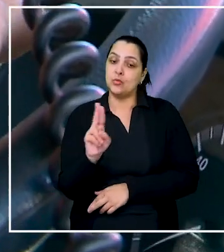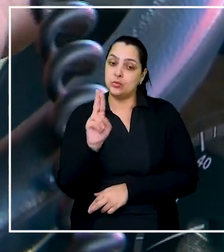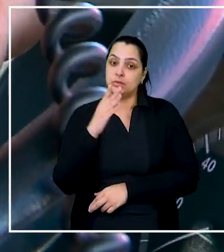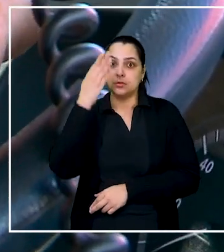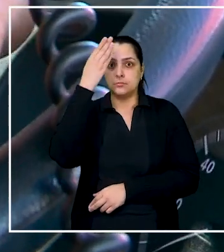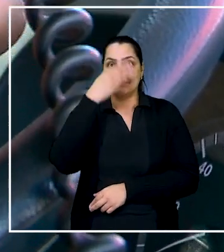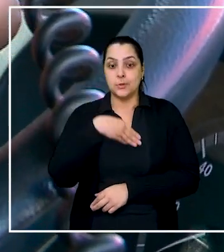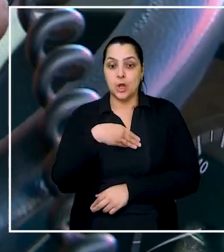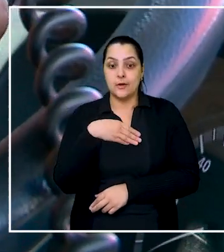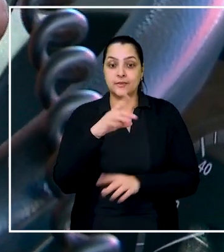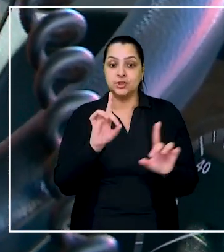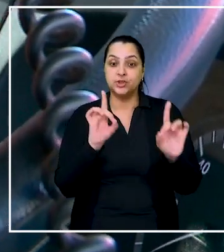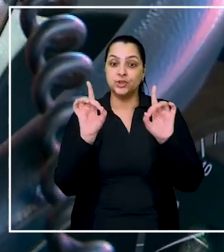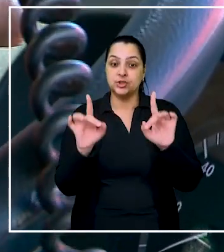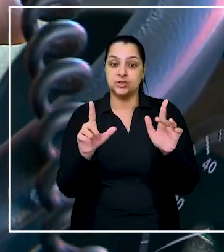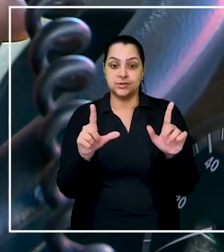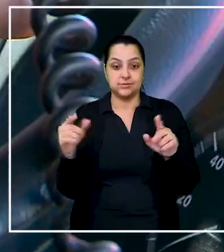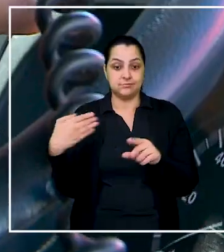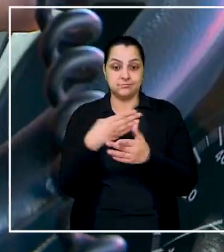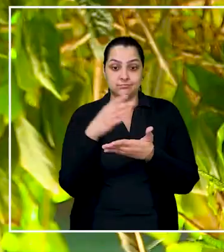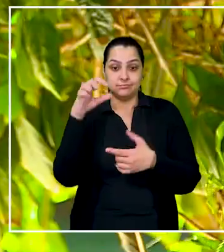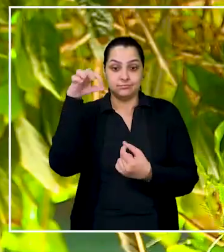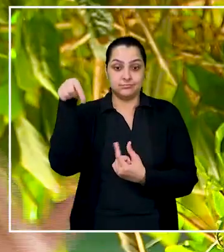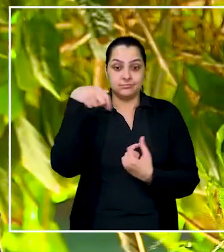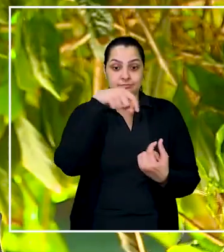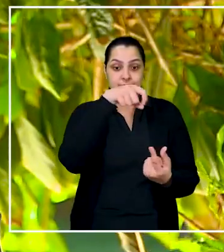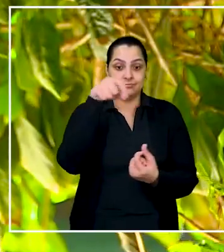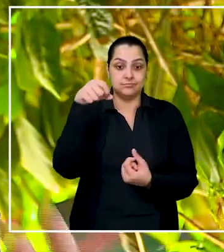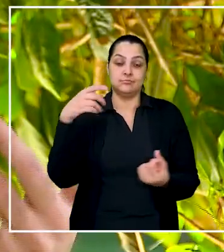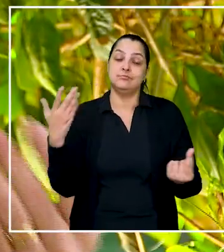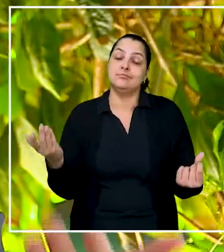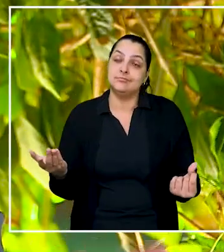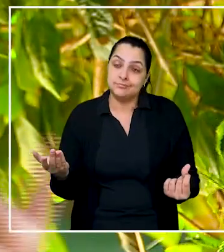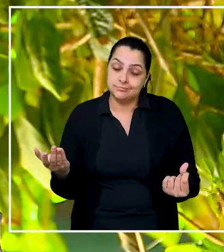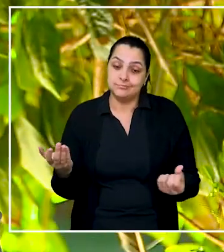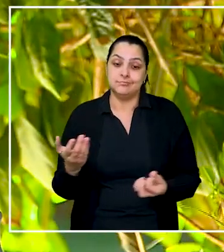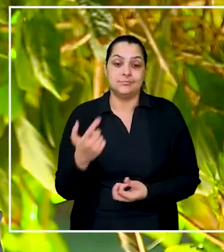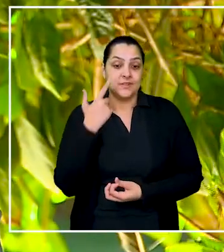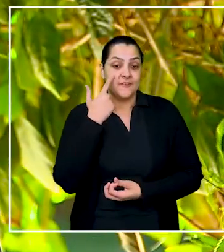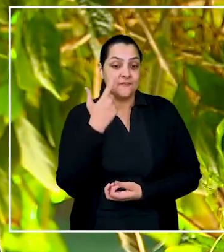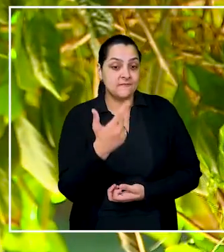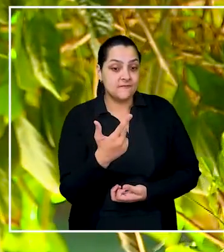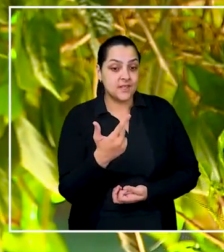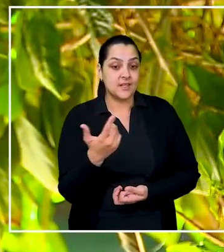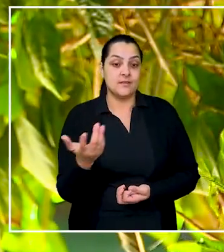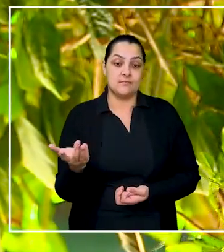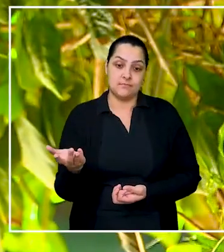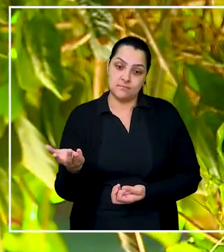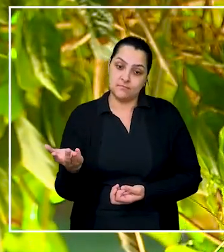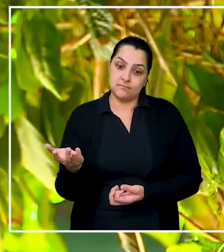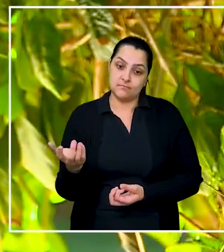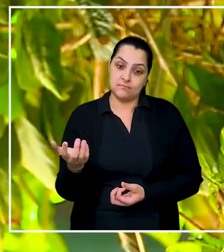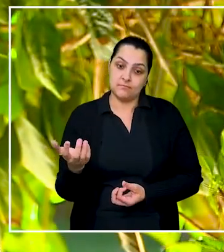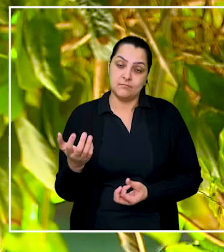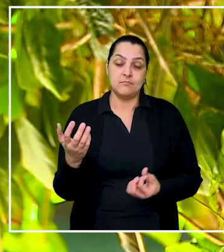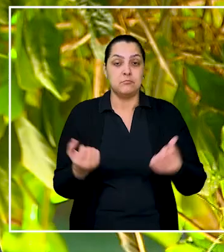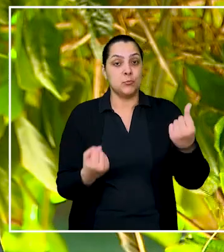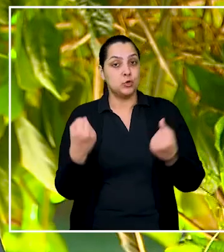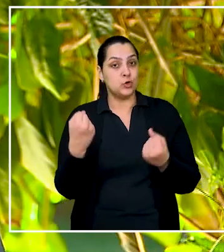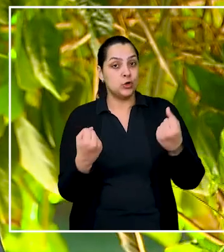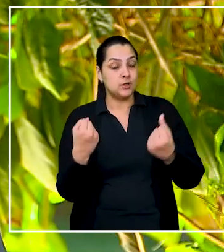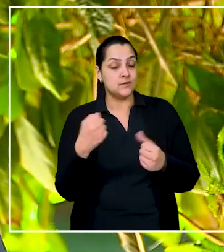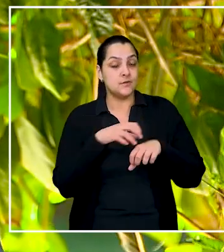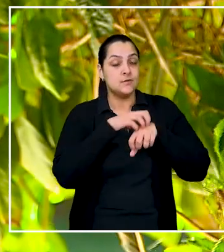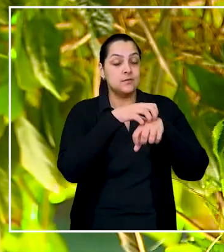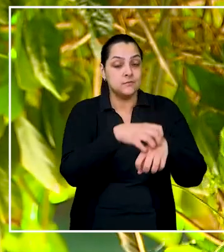sido utilizada como prova digital. A geolocalização tem sido aceita como uma forma de verificar, efetivamente, por exemplo, no caso